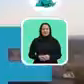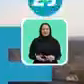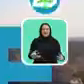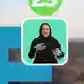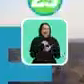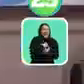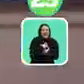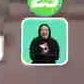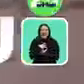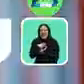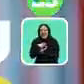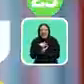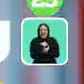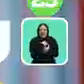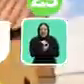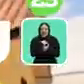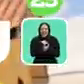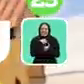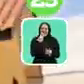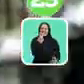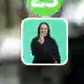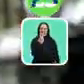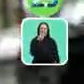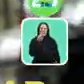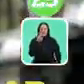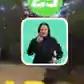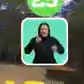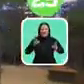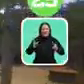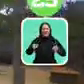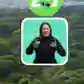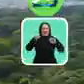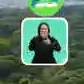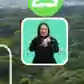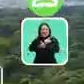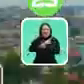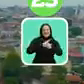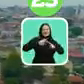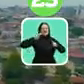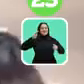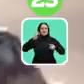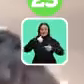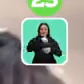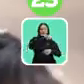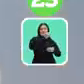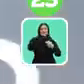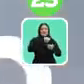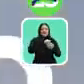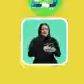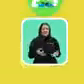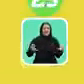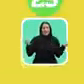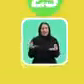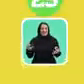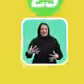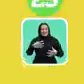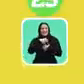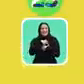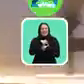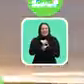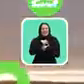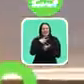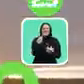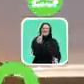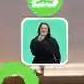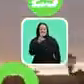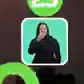Sabe, sabe o que eu sinto, eu sinto o que vai dar, 25. Eu voto, eu confirmo